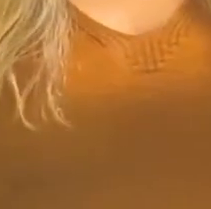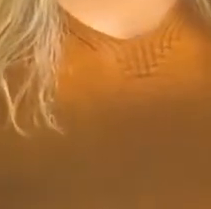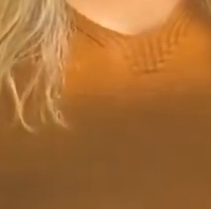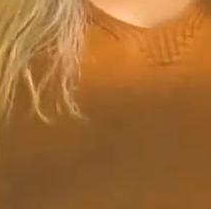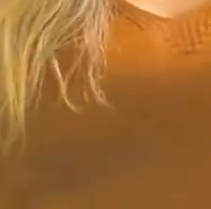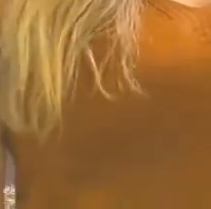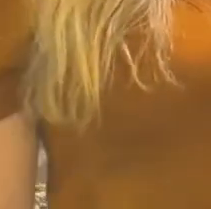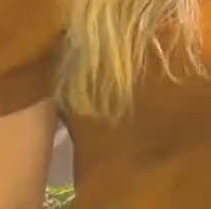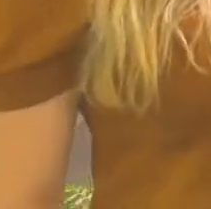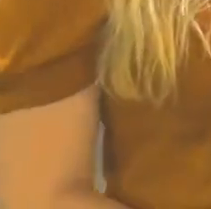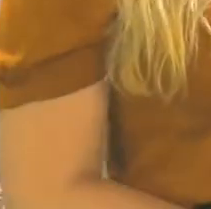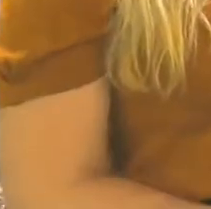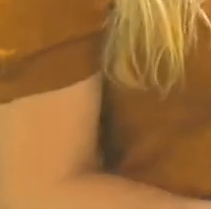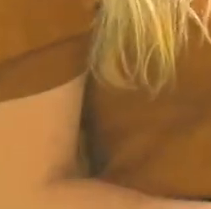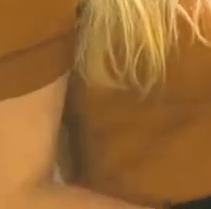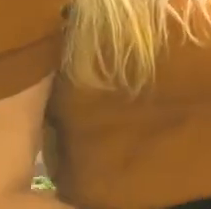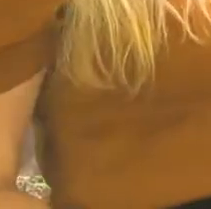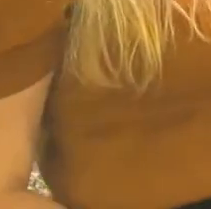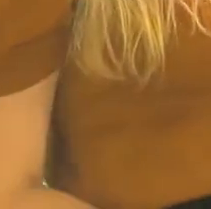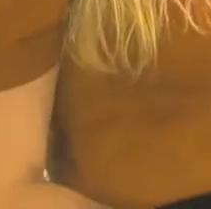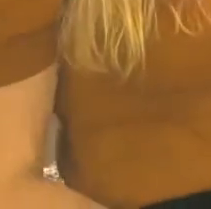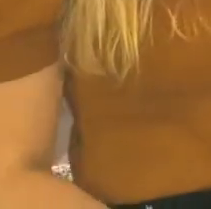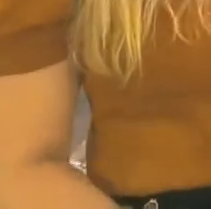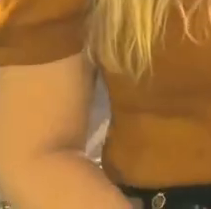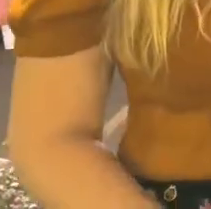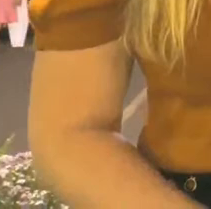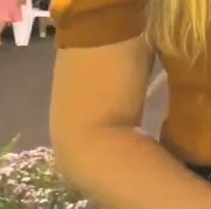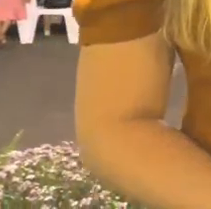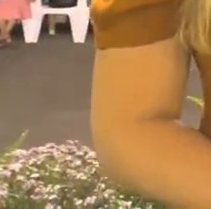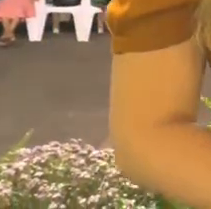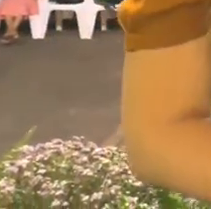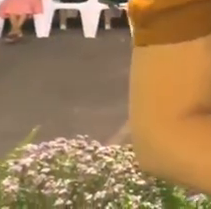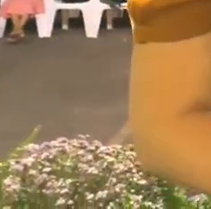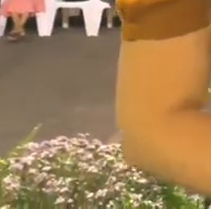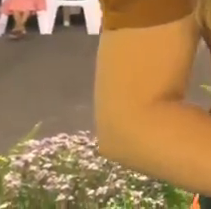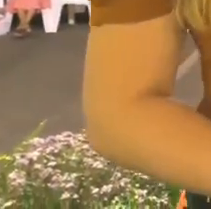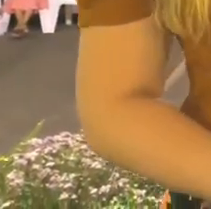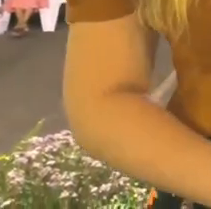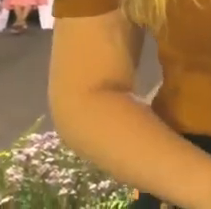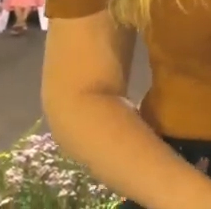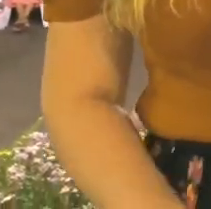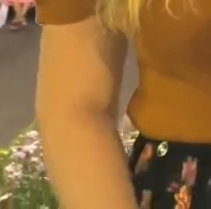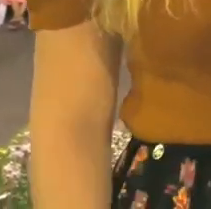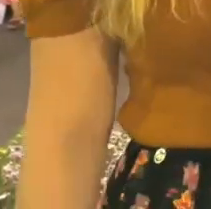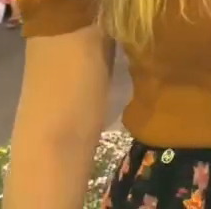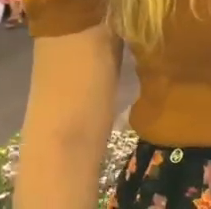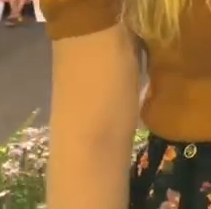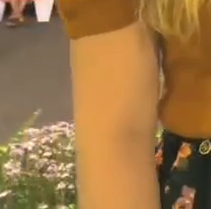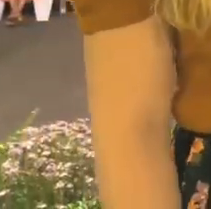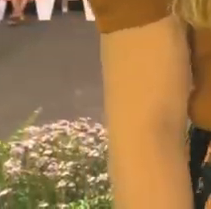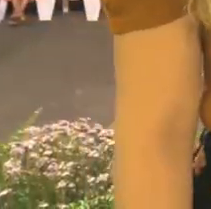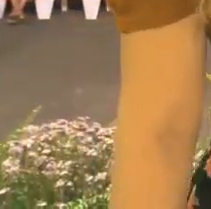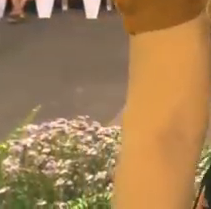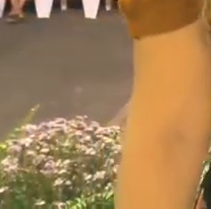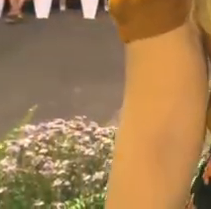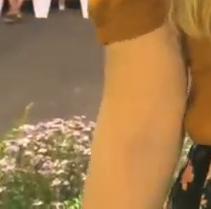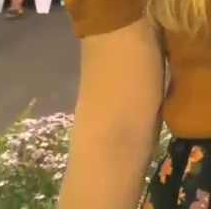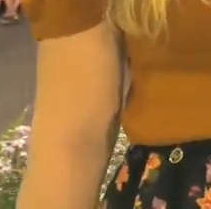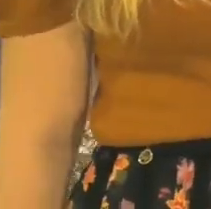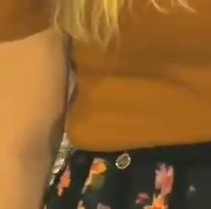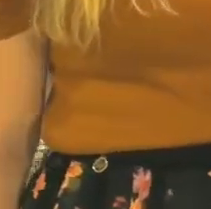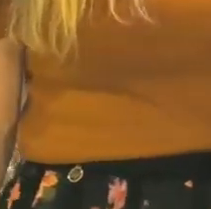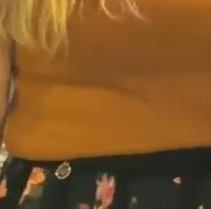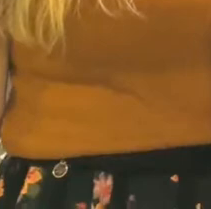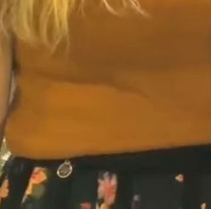Vai lá se você ainda não está inscrito nesse canal pelo amor de Deus se inscreve ativa o Sininho para você receber todas as nossas